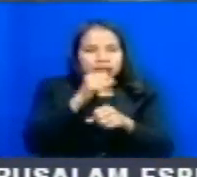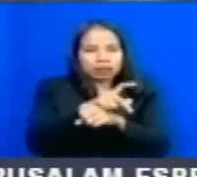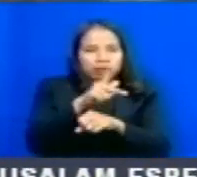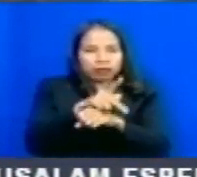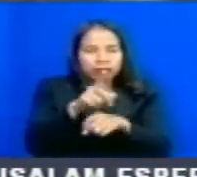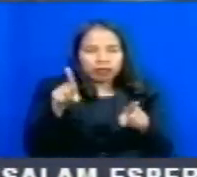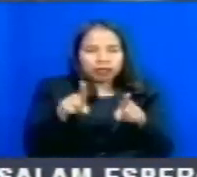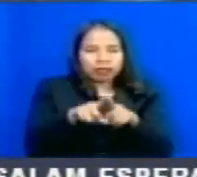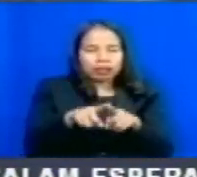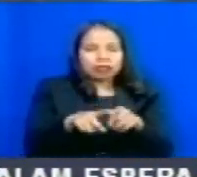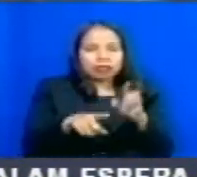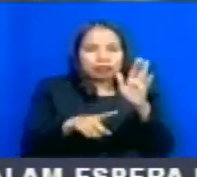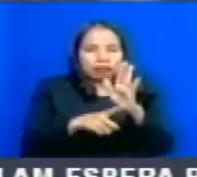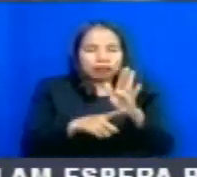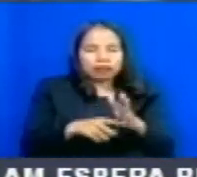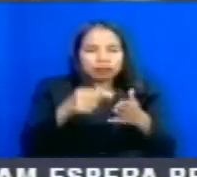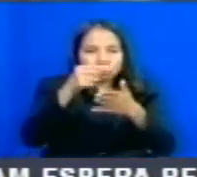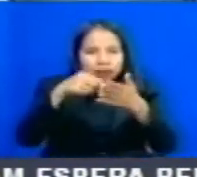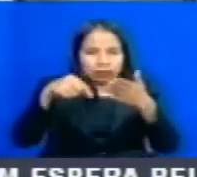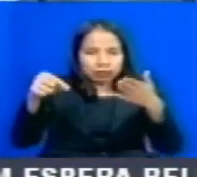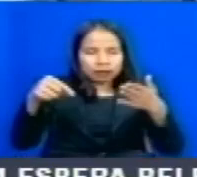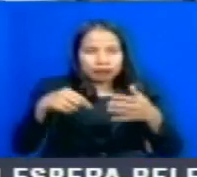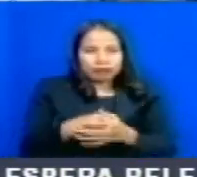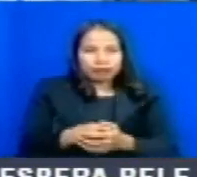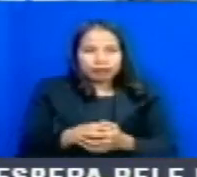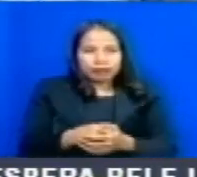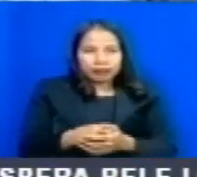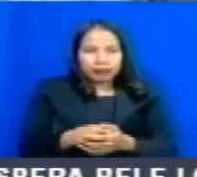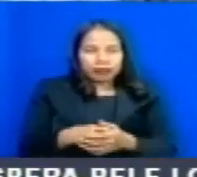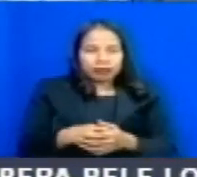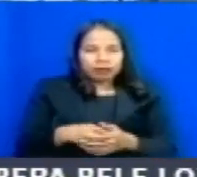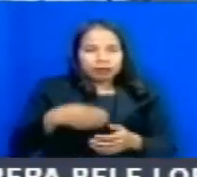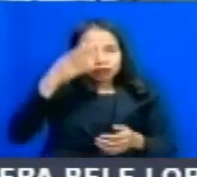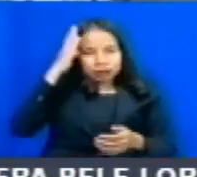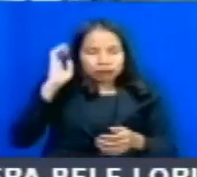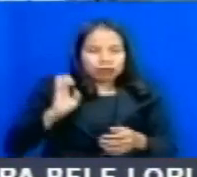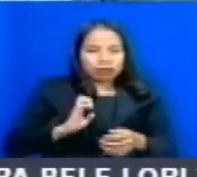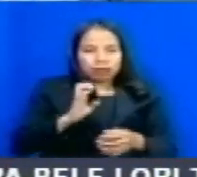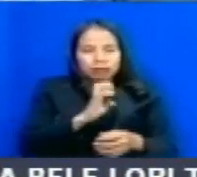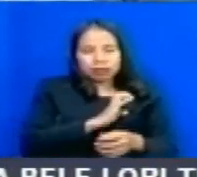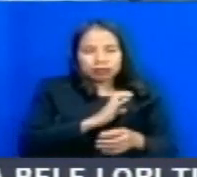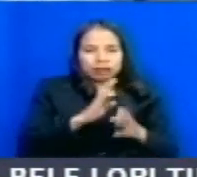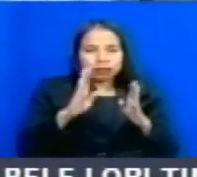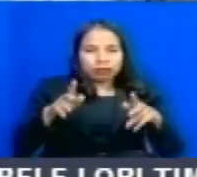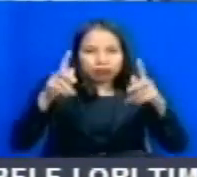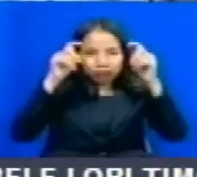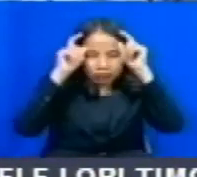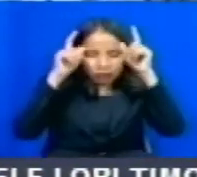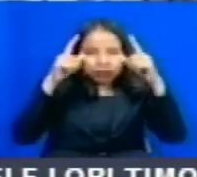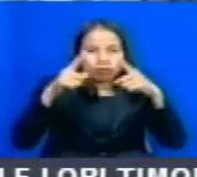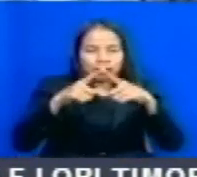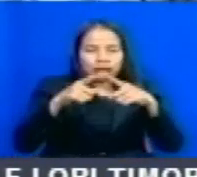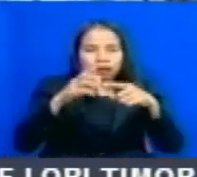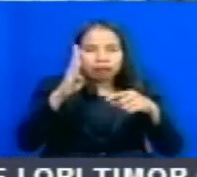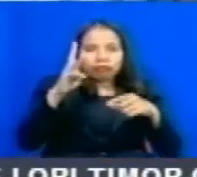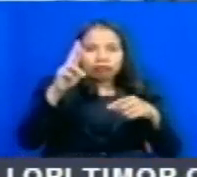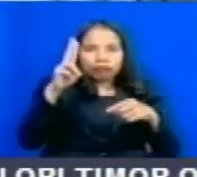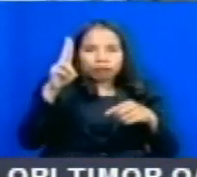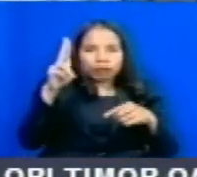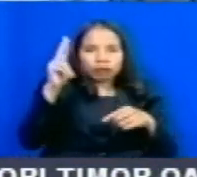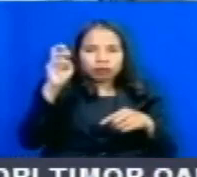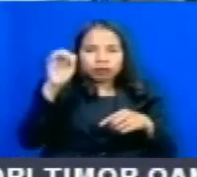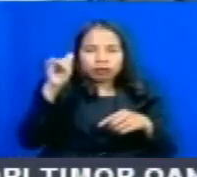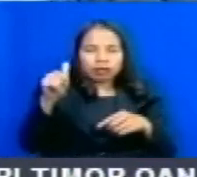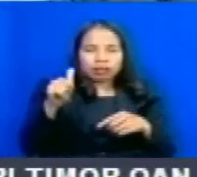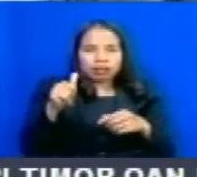dar testemunha de ba acordo refere. Oi, senhor embaixador Timor-Leste, ba Brunei Darussalam, lori equipa ida, agência ida, se revolucionar em TMA,